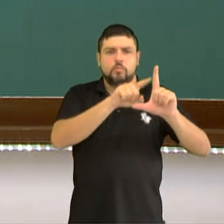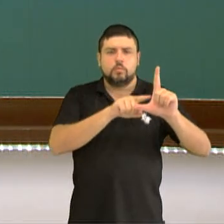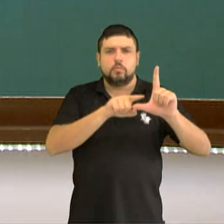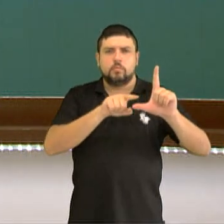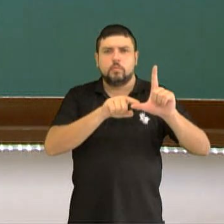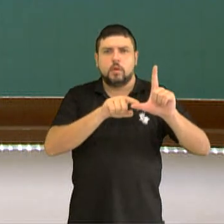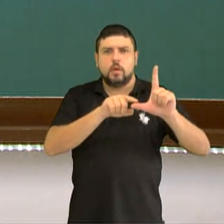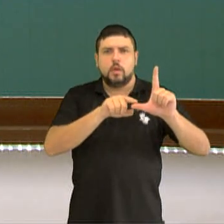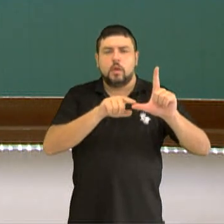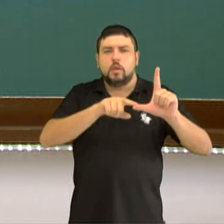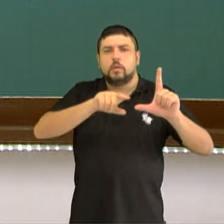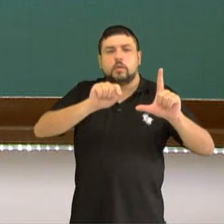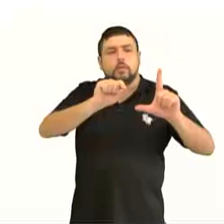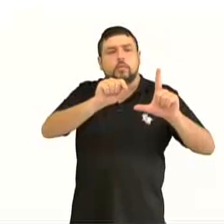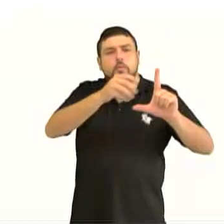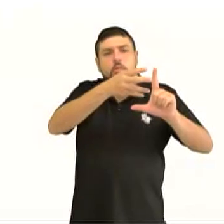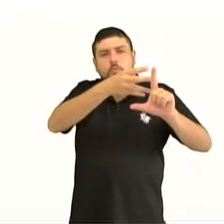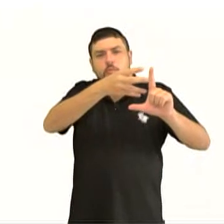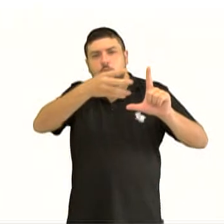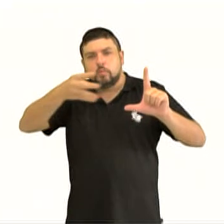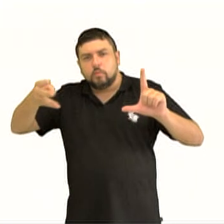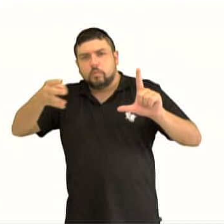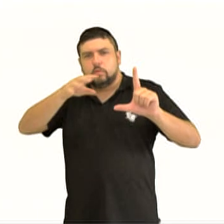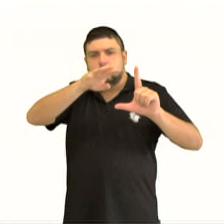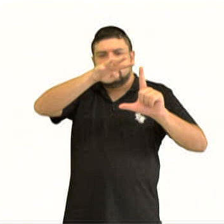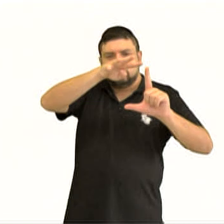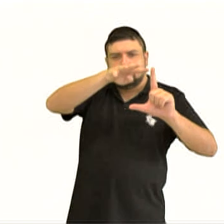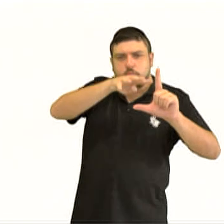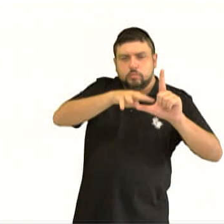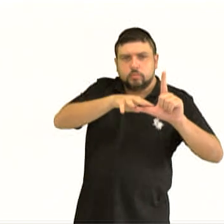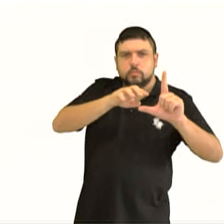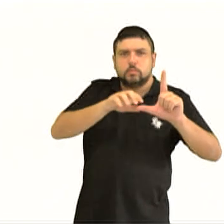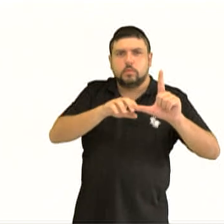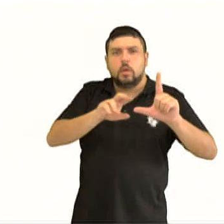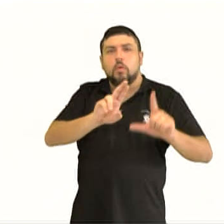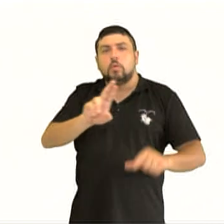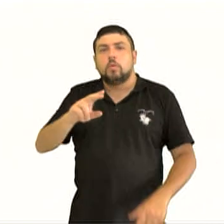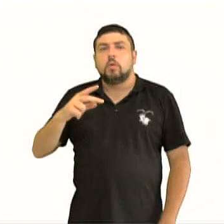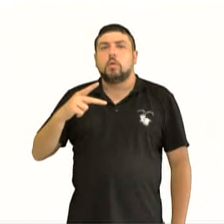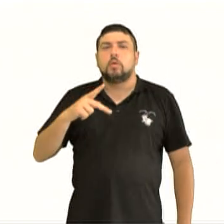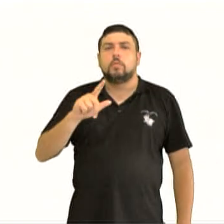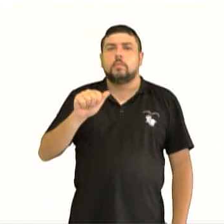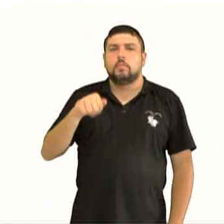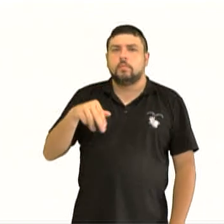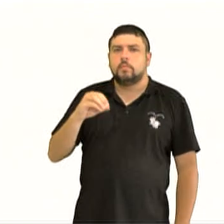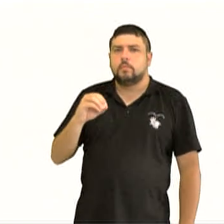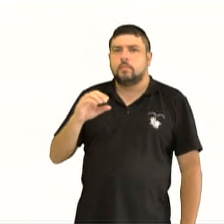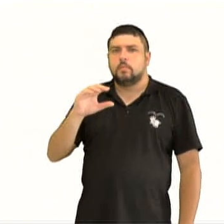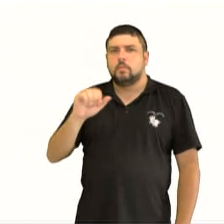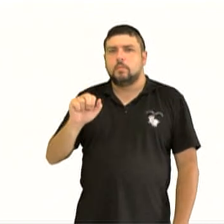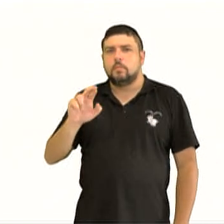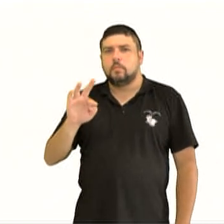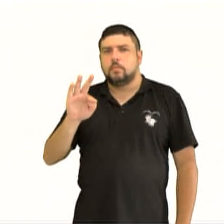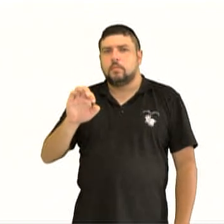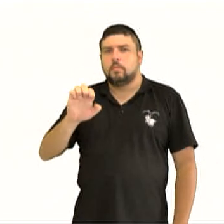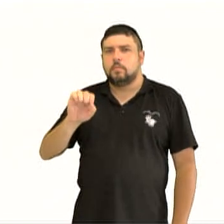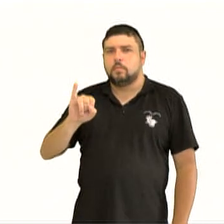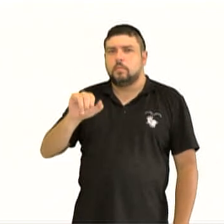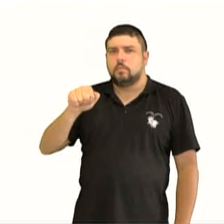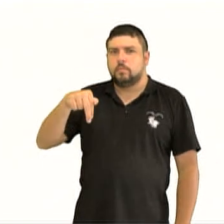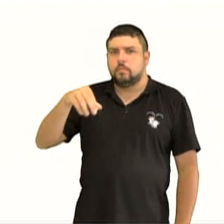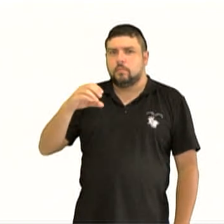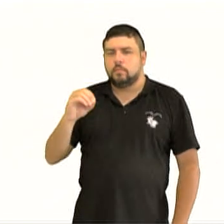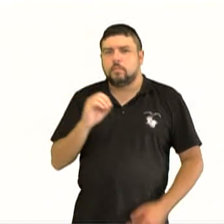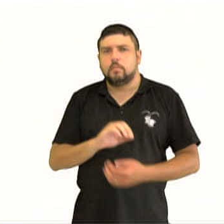de coordenadas cartesianas ou somente plano cartesiano simplificando. As retas reais,